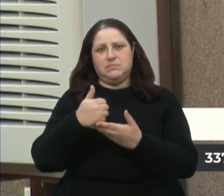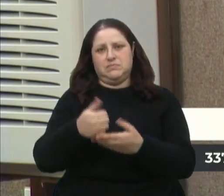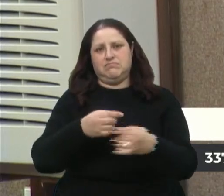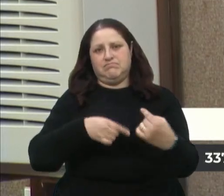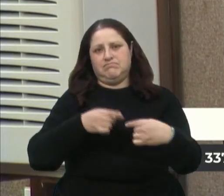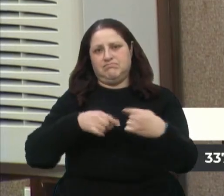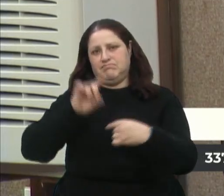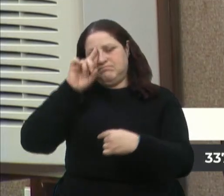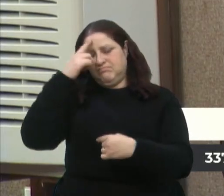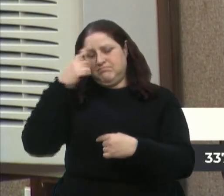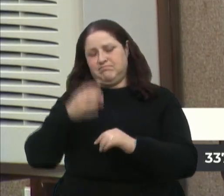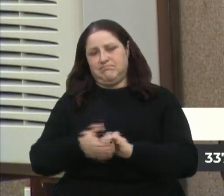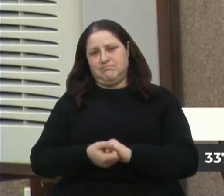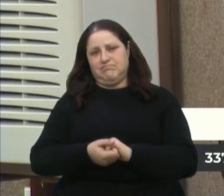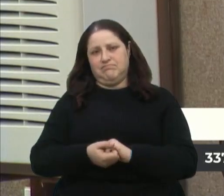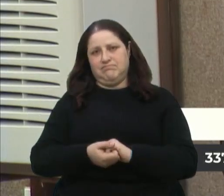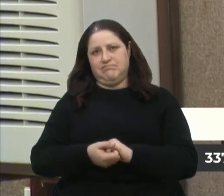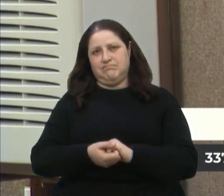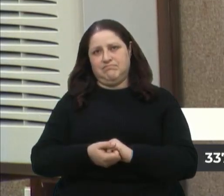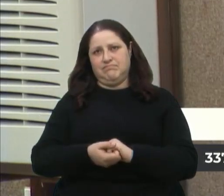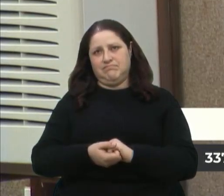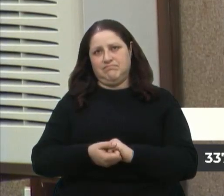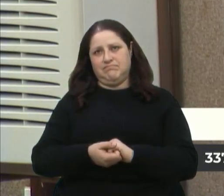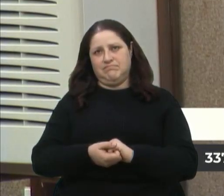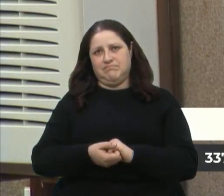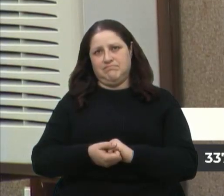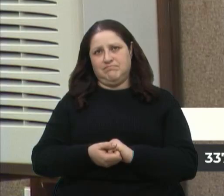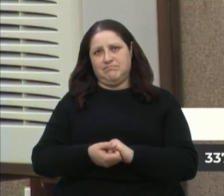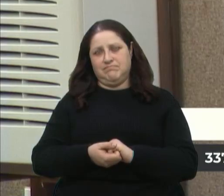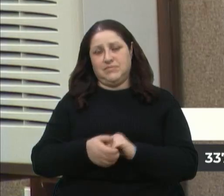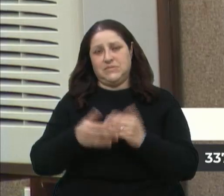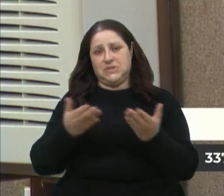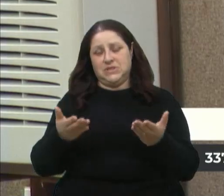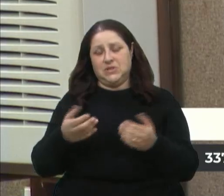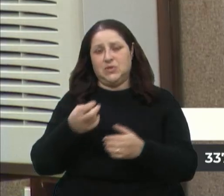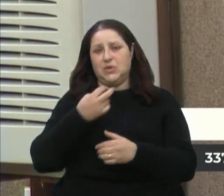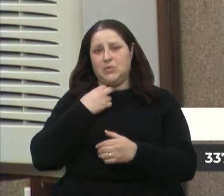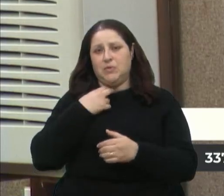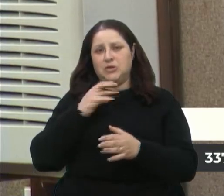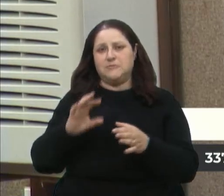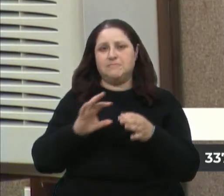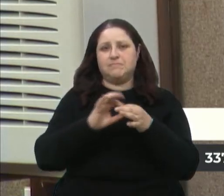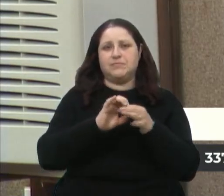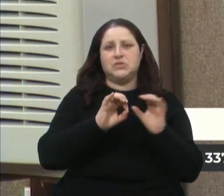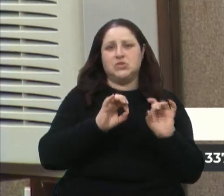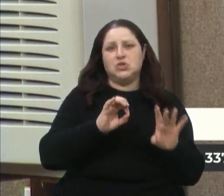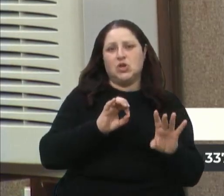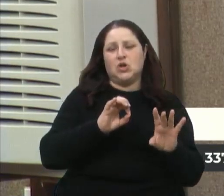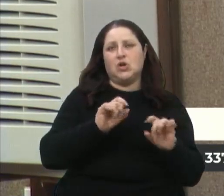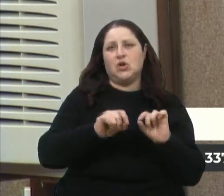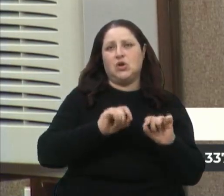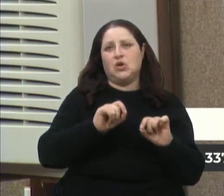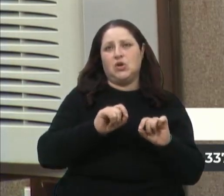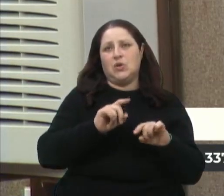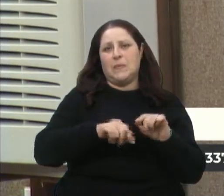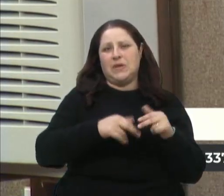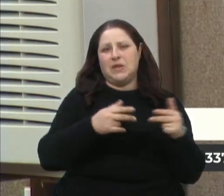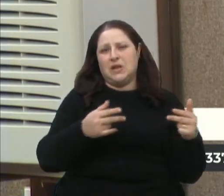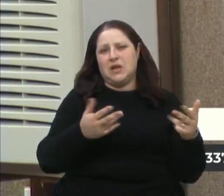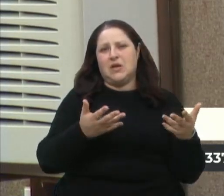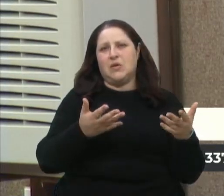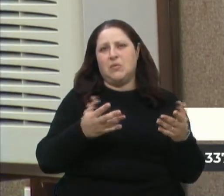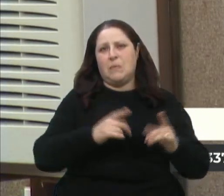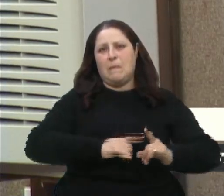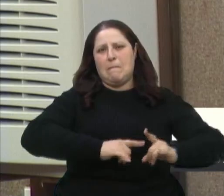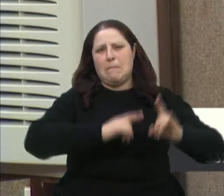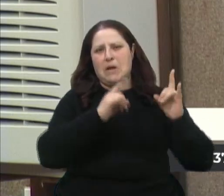essa ideia e esse debate. Né? E a gente não deve se atrelar simplesmente à questão material, assim, de